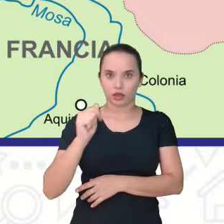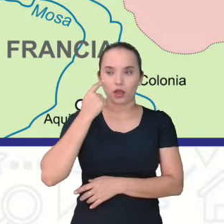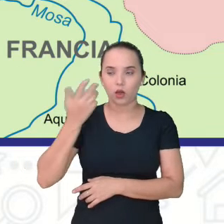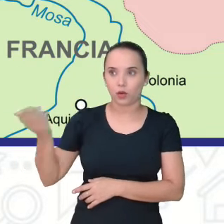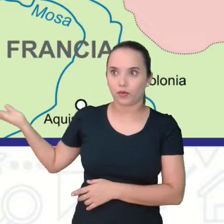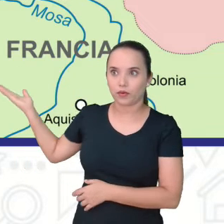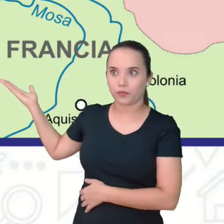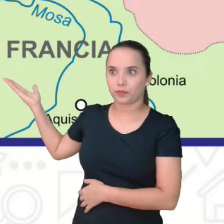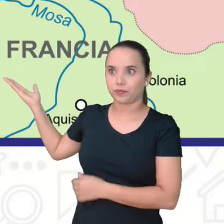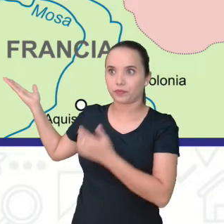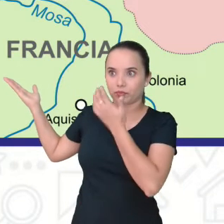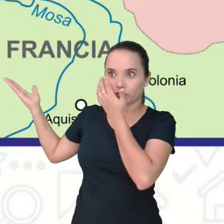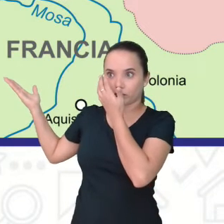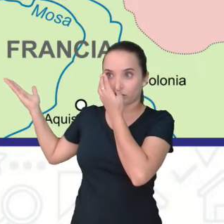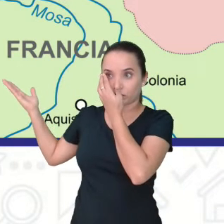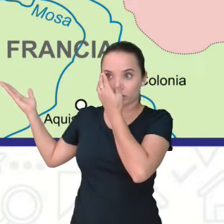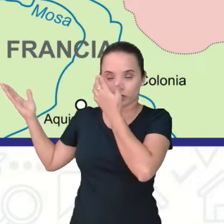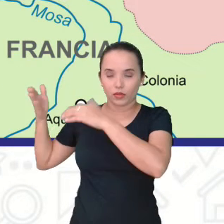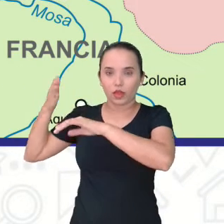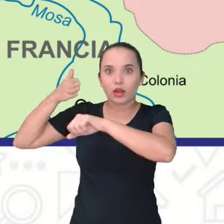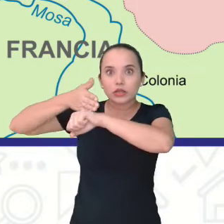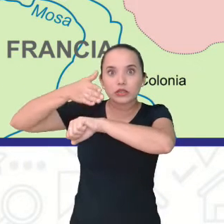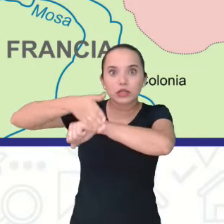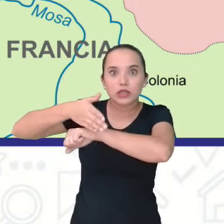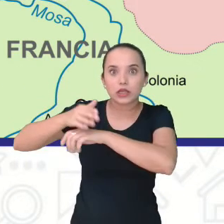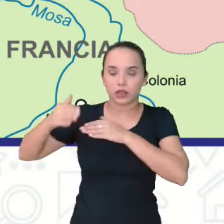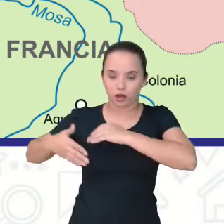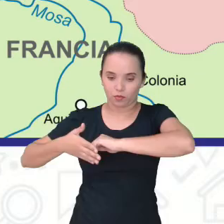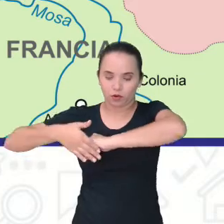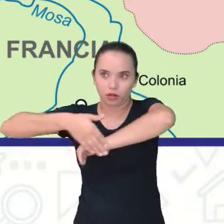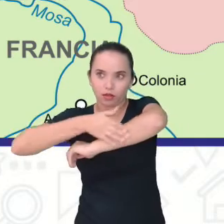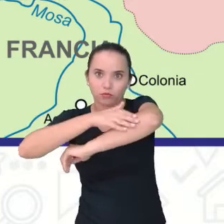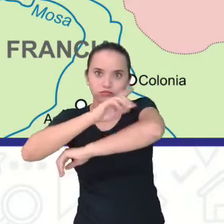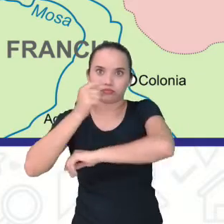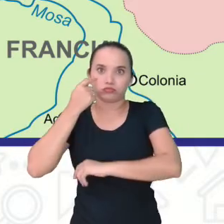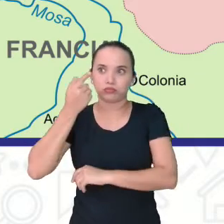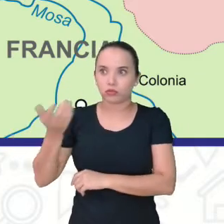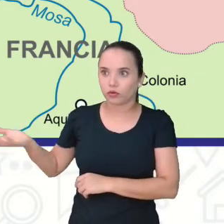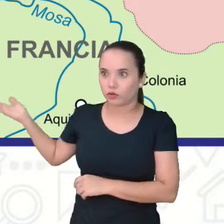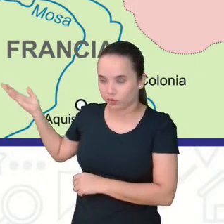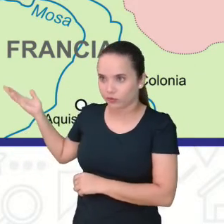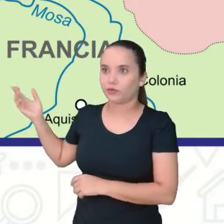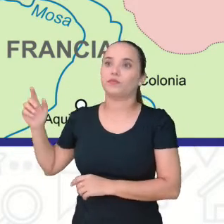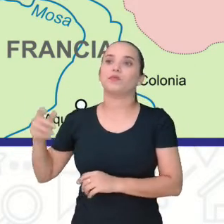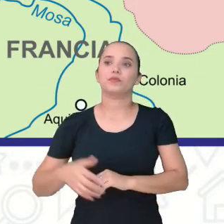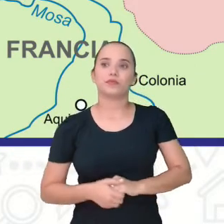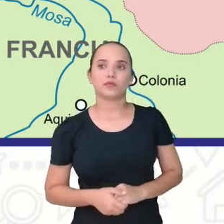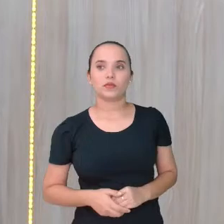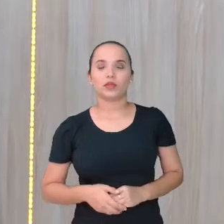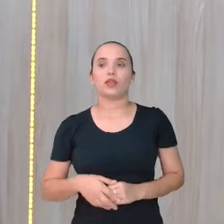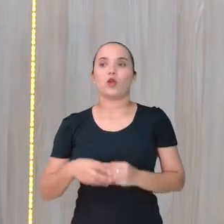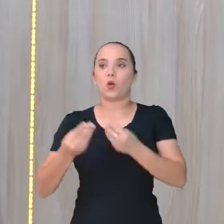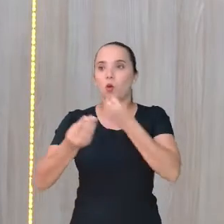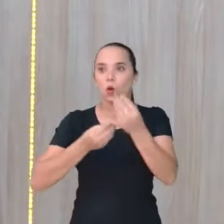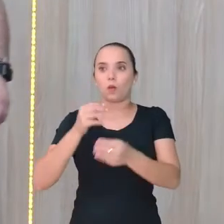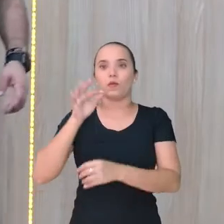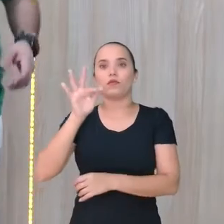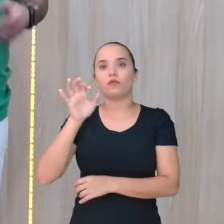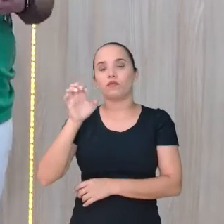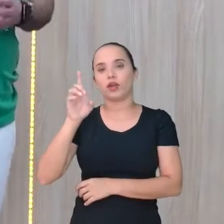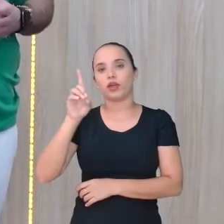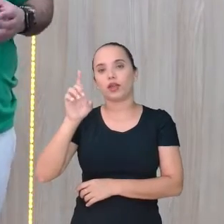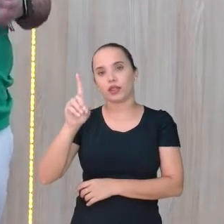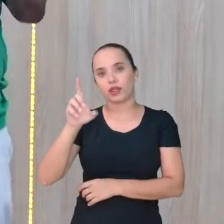ó, ok? Então, entraram inicialmente, né, no território romano na condição de federado. O que